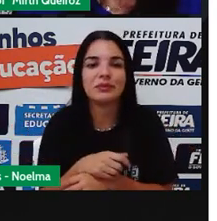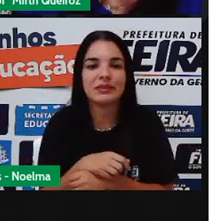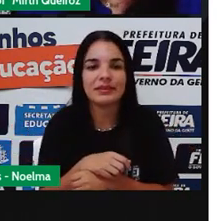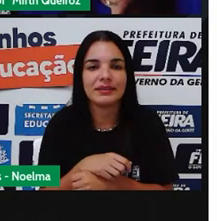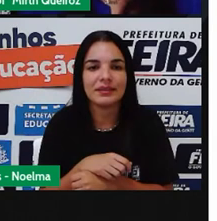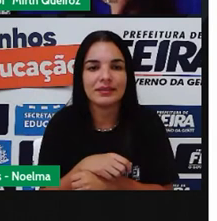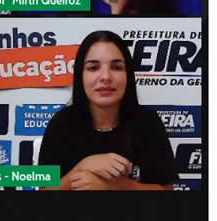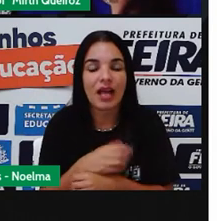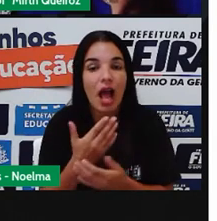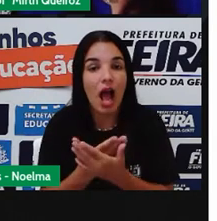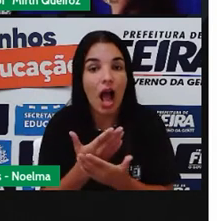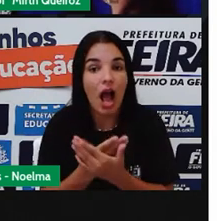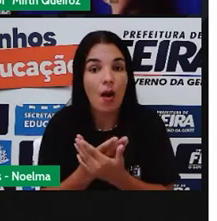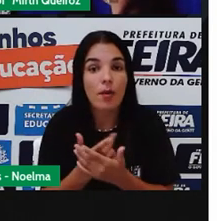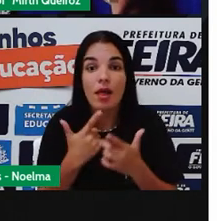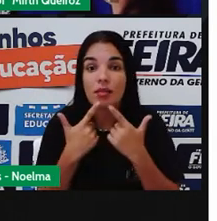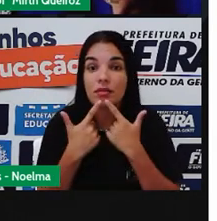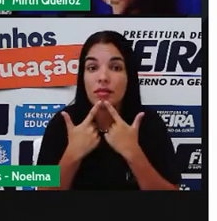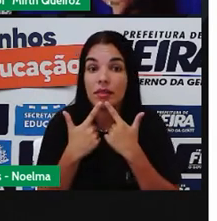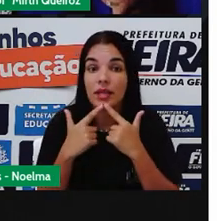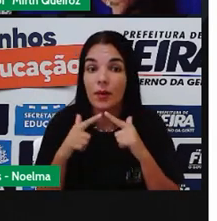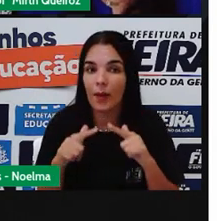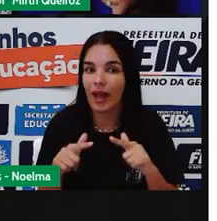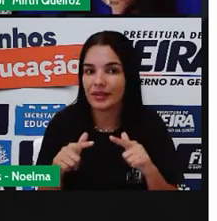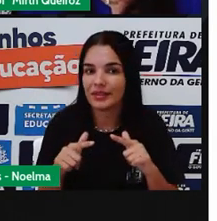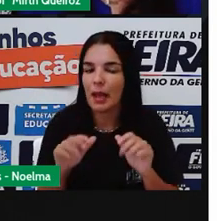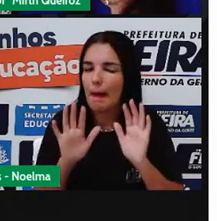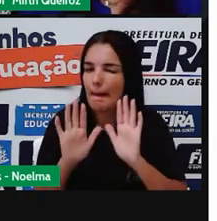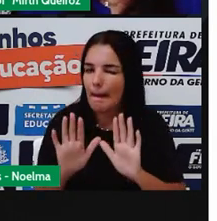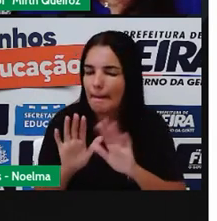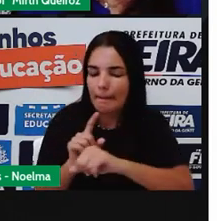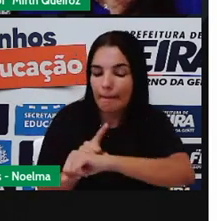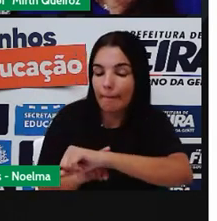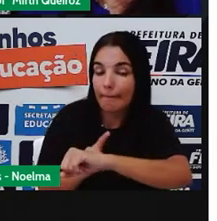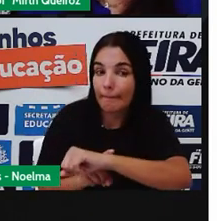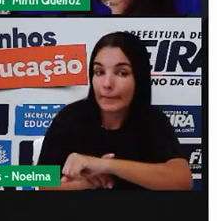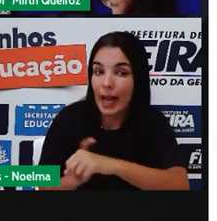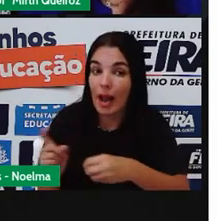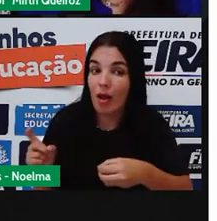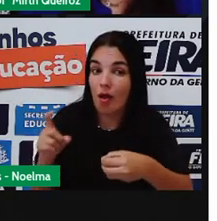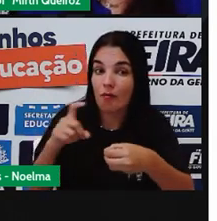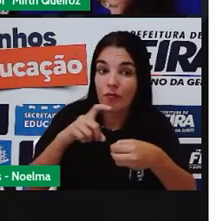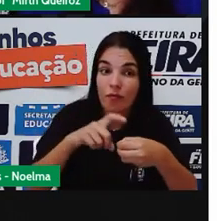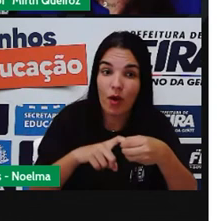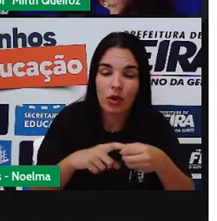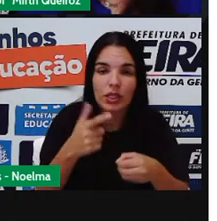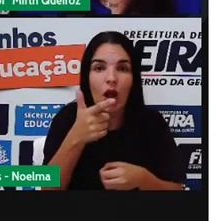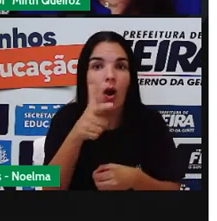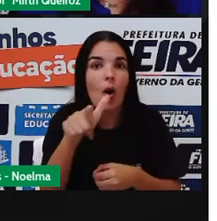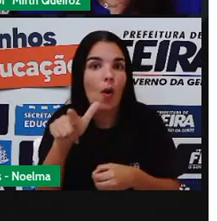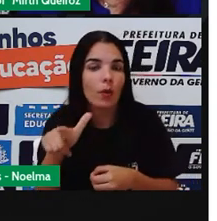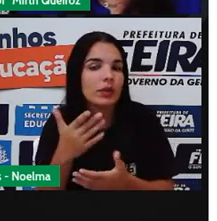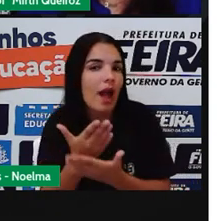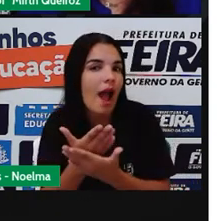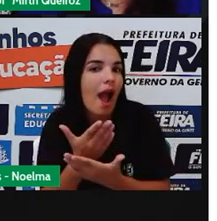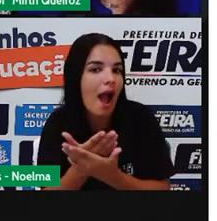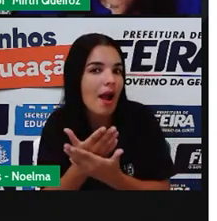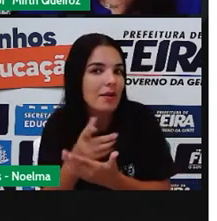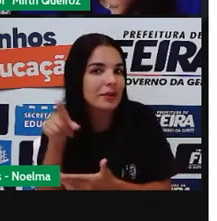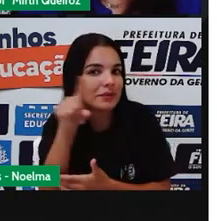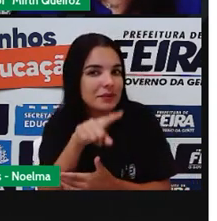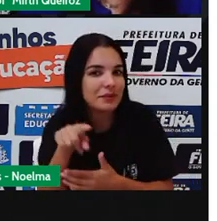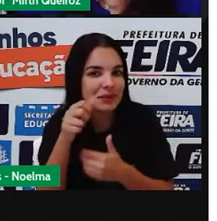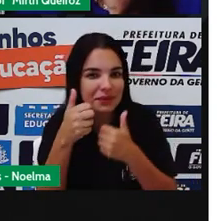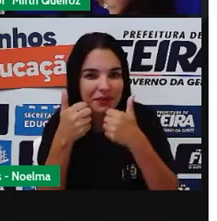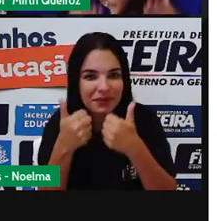aqui, aula de linguagens. Mas daqui a pouquinho, a Pro vem com mais uma aula para